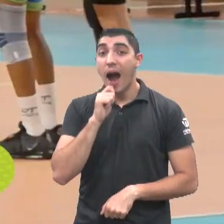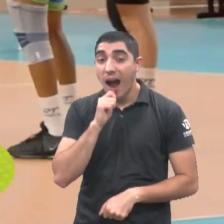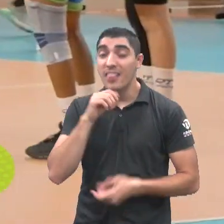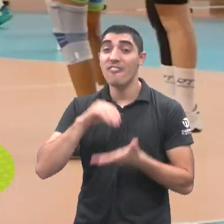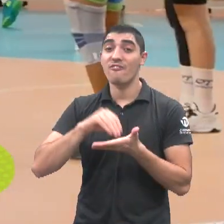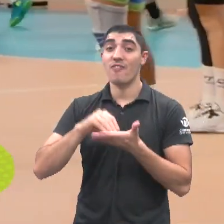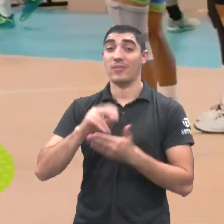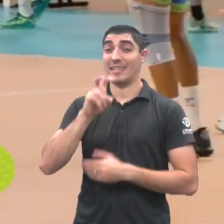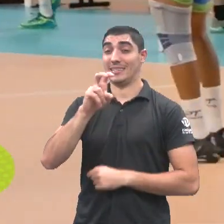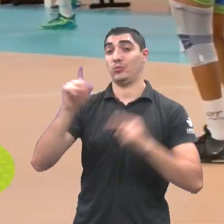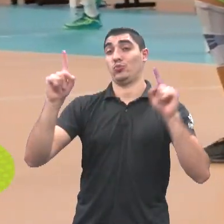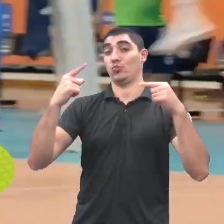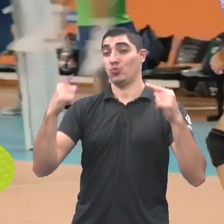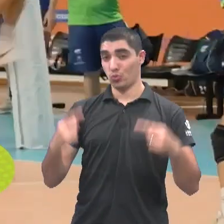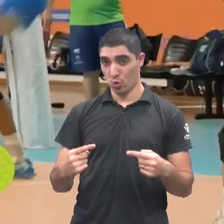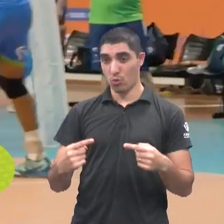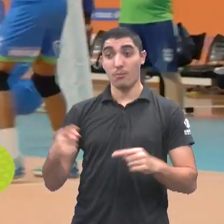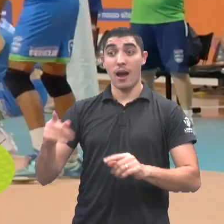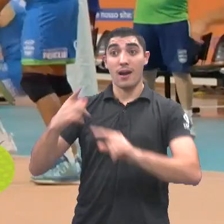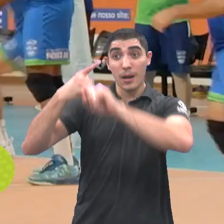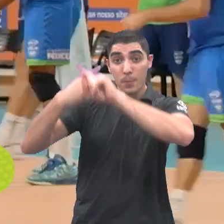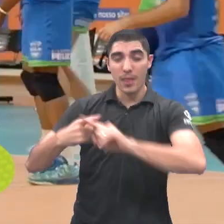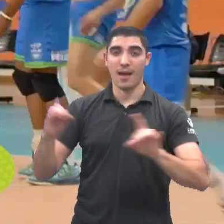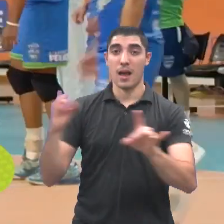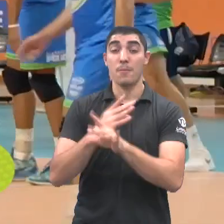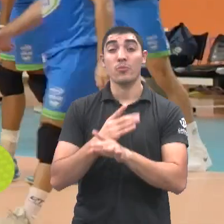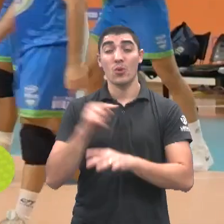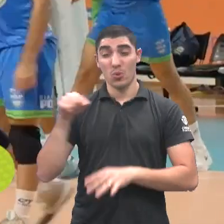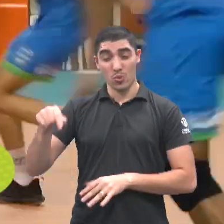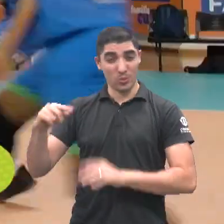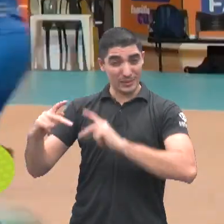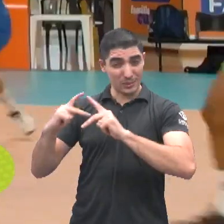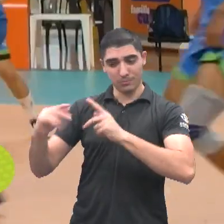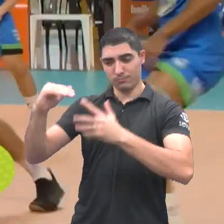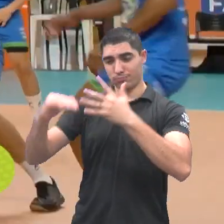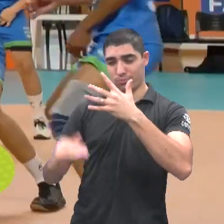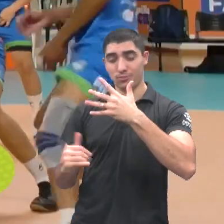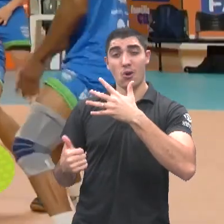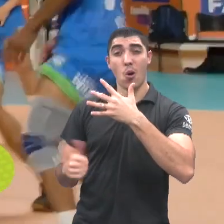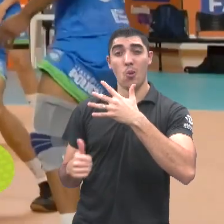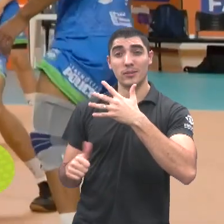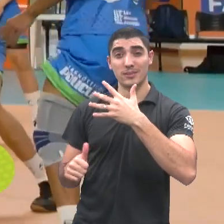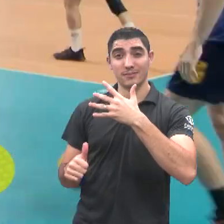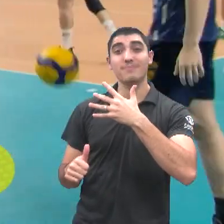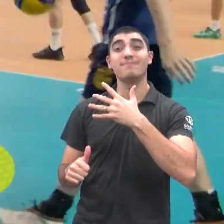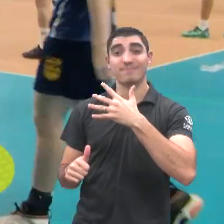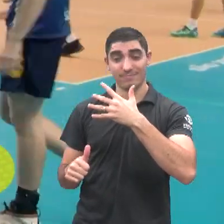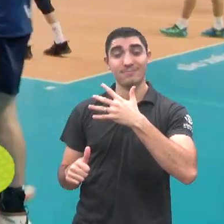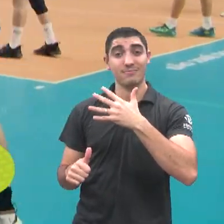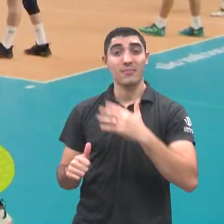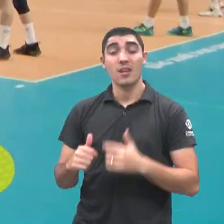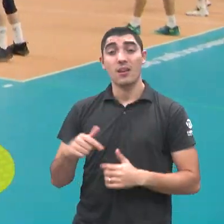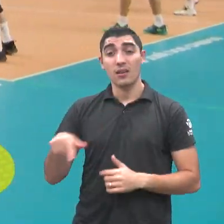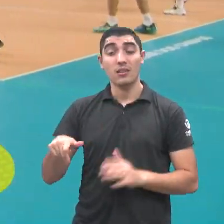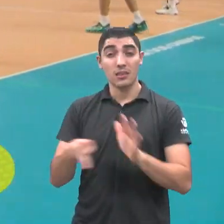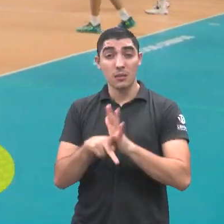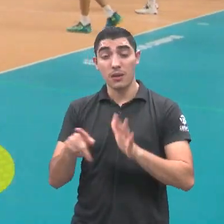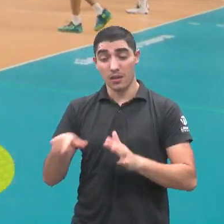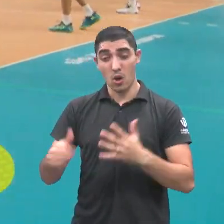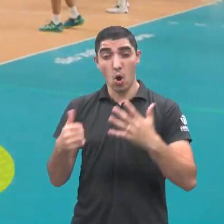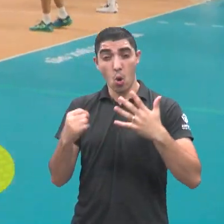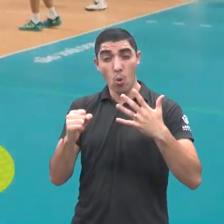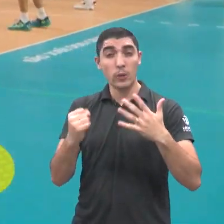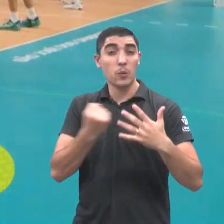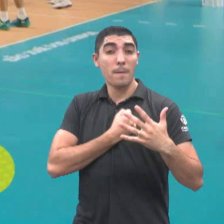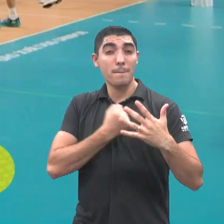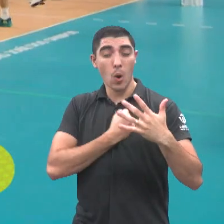de classificação. O São José aparece na vice-lanterna da competição com 11 pontos, 8 a menos que o 10º colocado, que é o Goiás. Ou seja, o